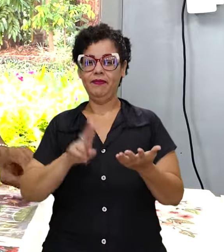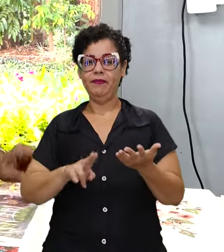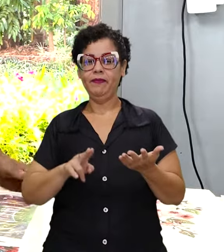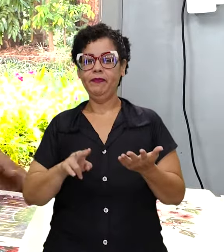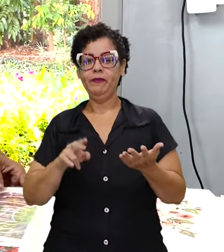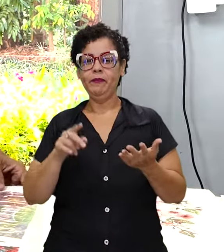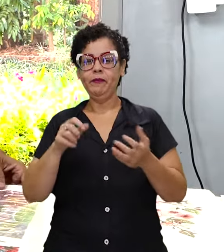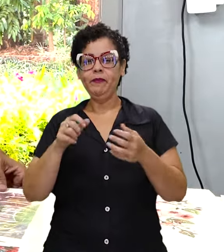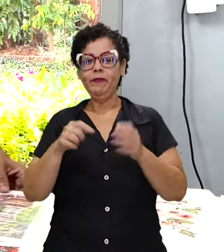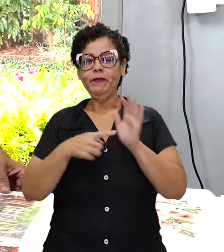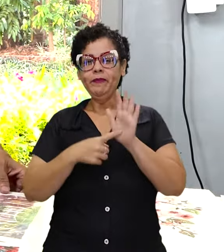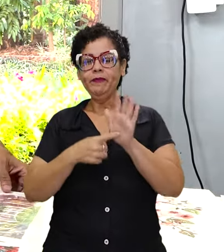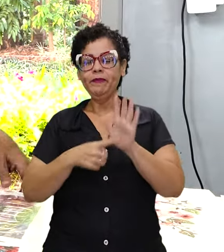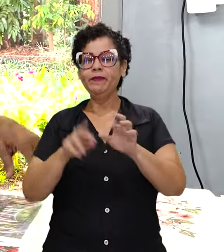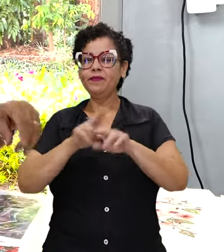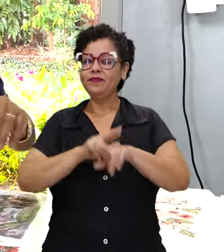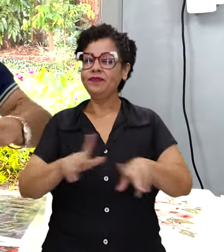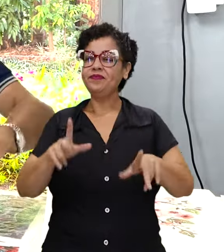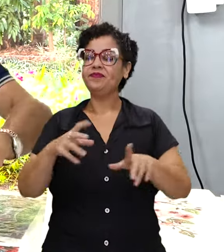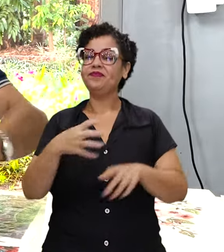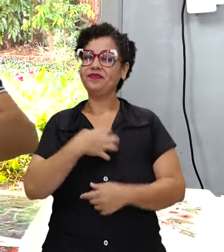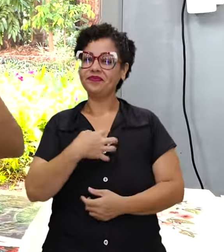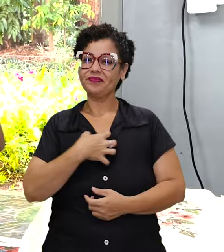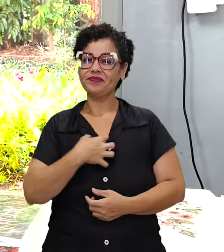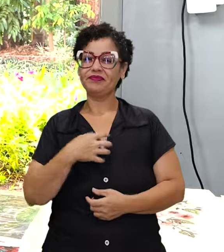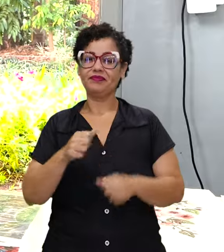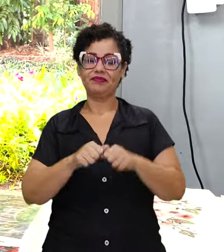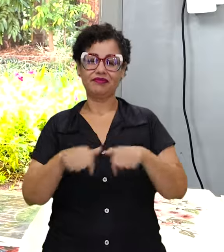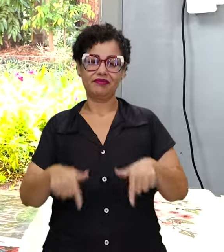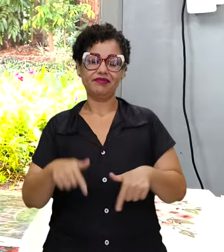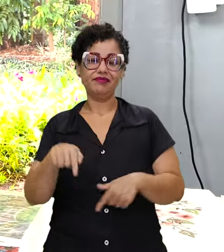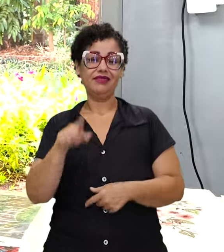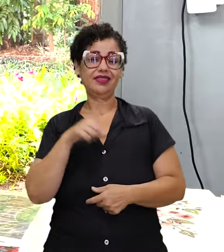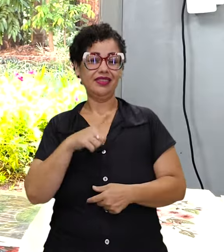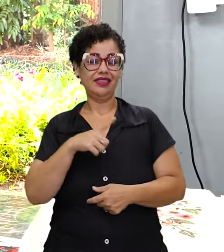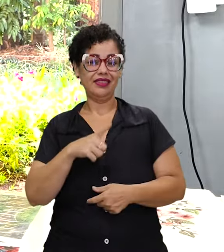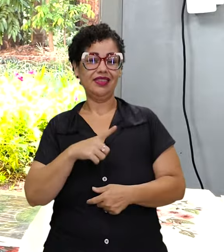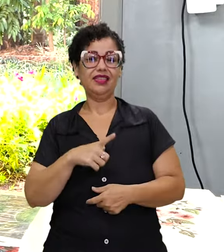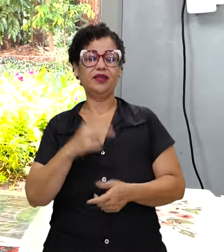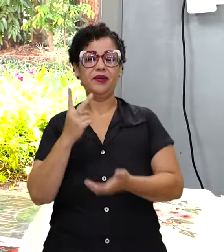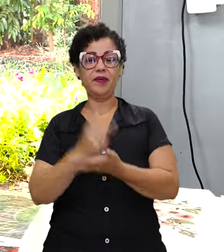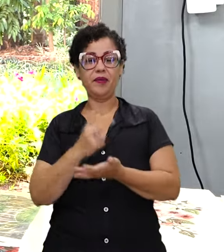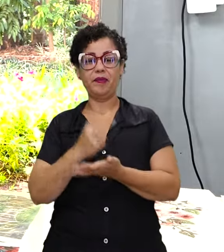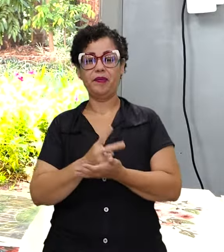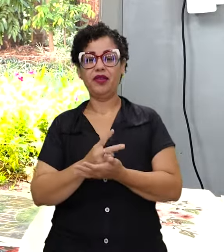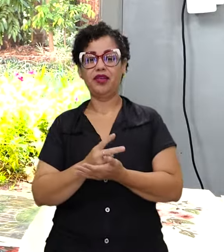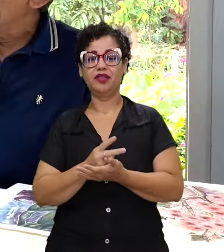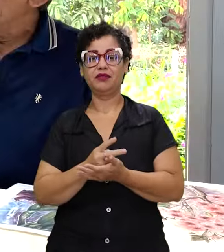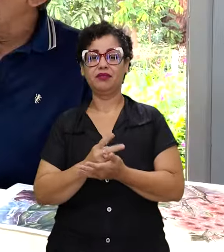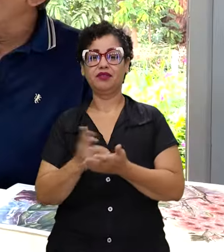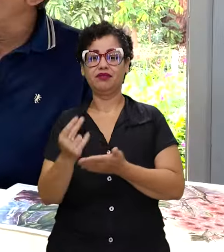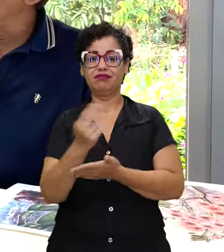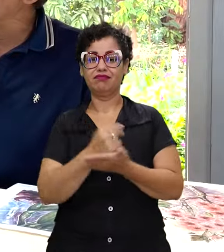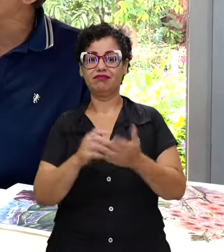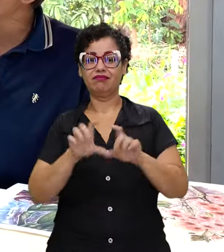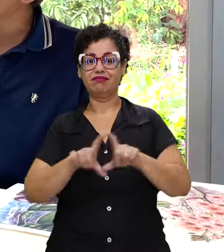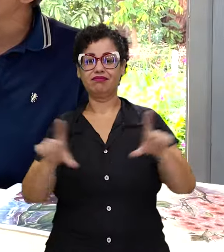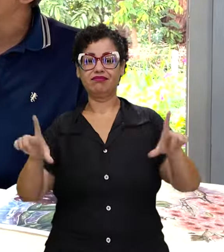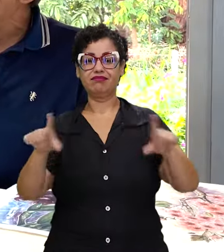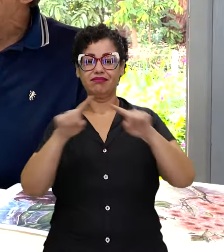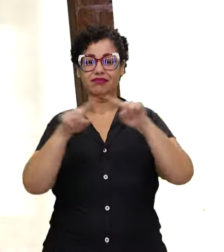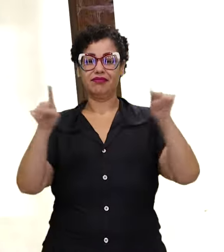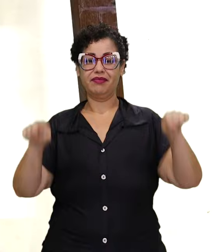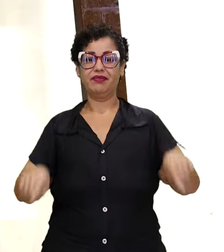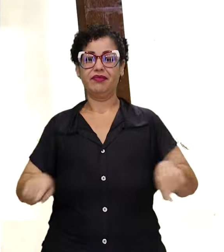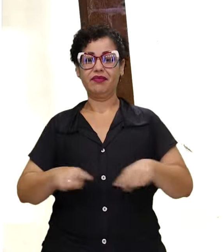com abordagens diferentes. Aqui eu tenho o mesmo estudo do Bougainville. É um